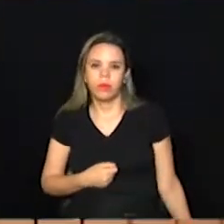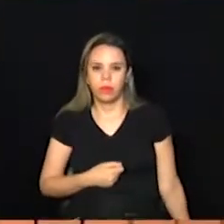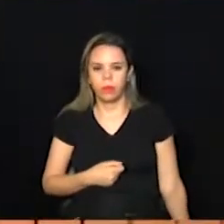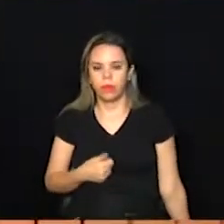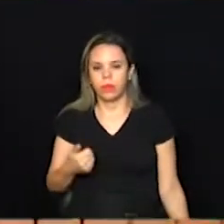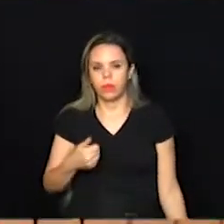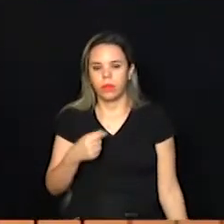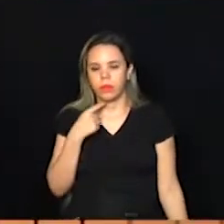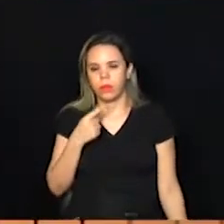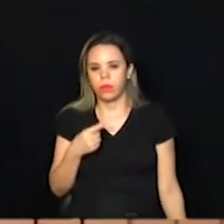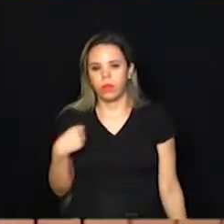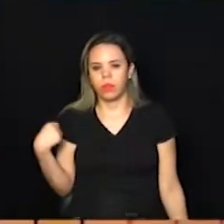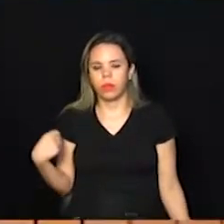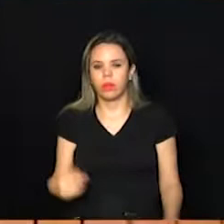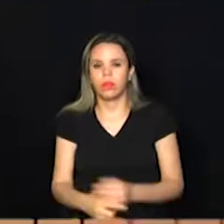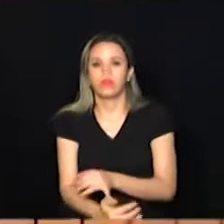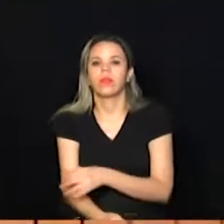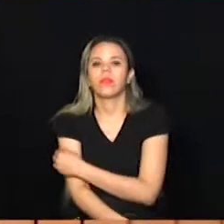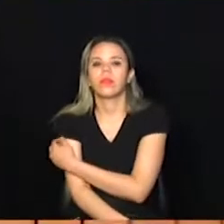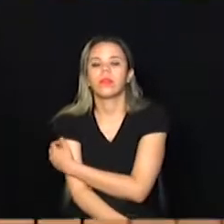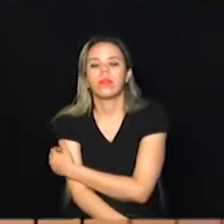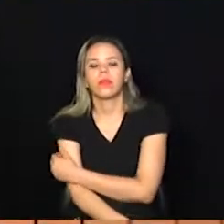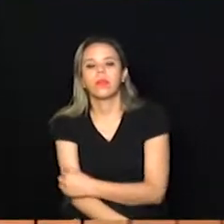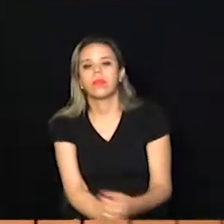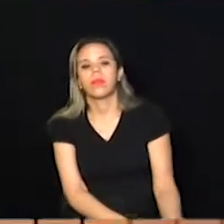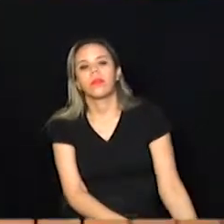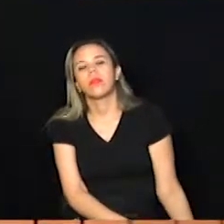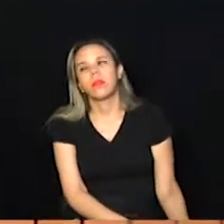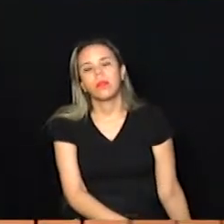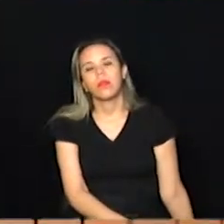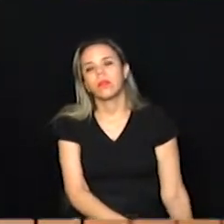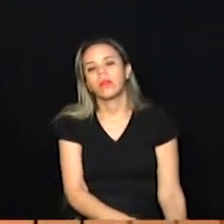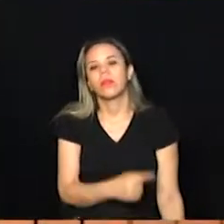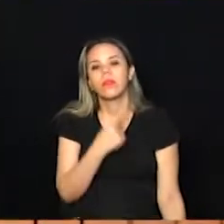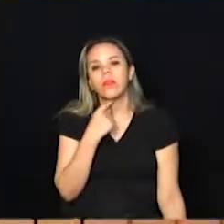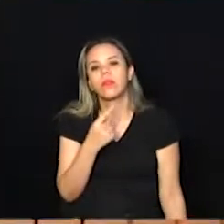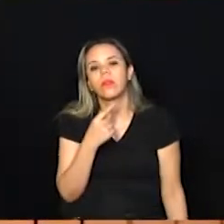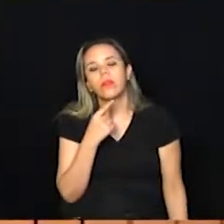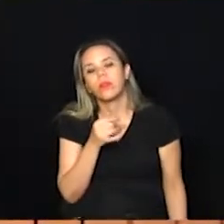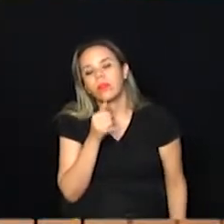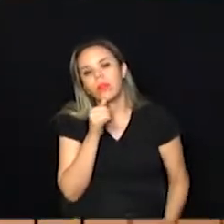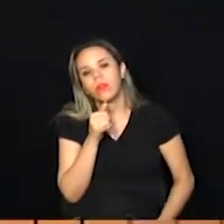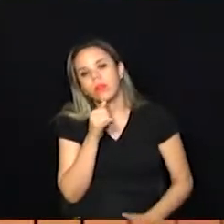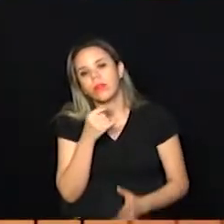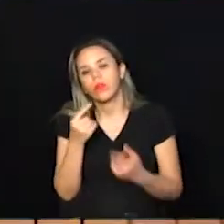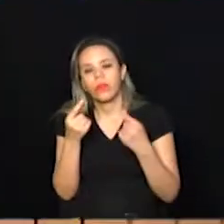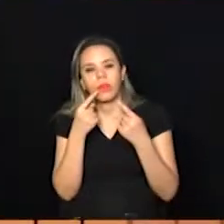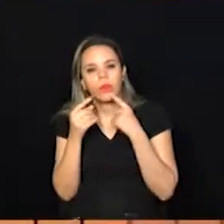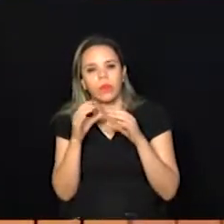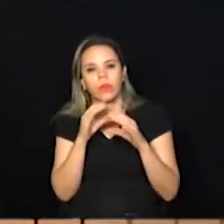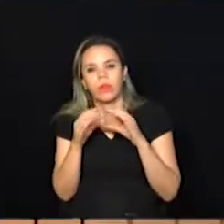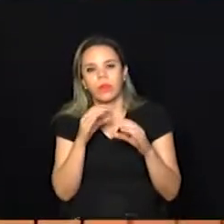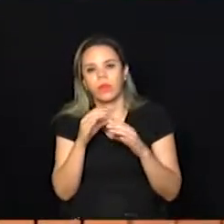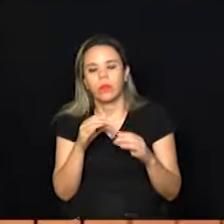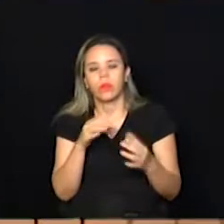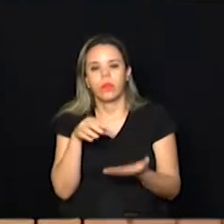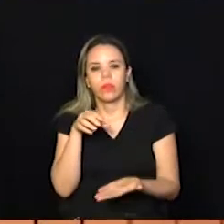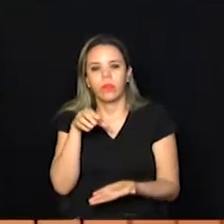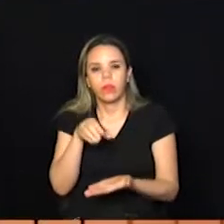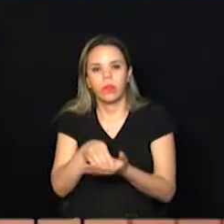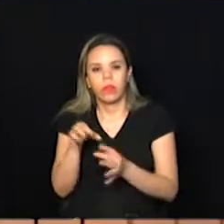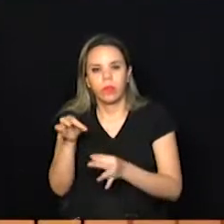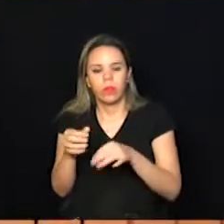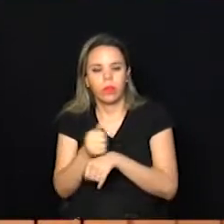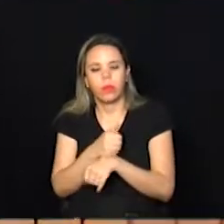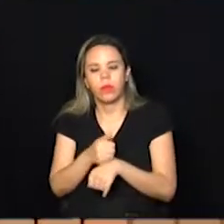primeira questão. Sobre a questão, e aí é uma dúvida, sobre o diálogo com a vara especializada.